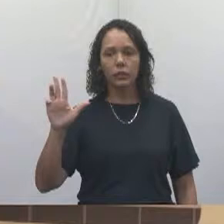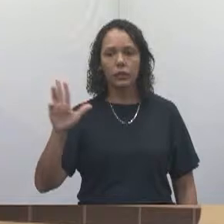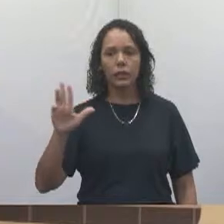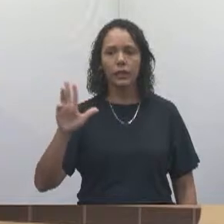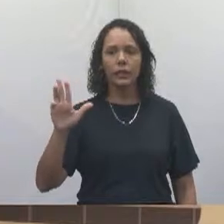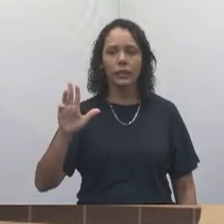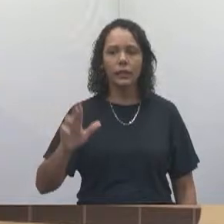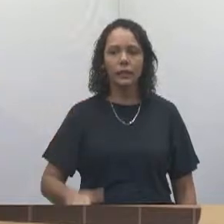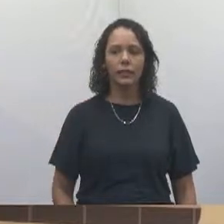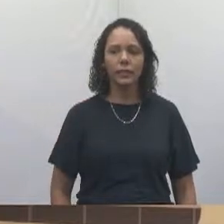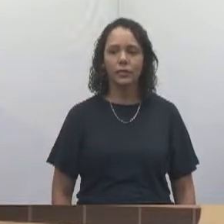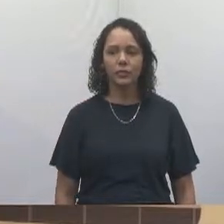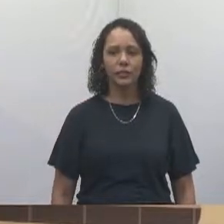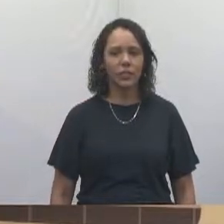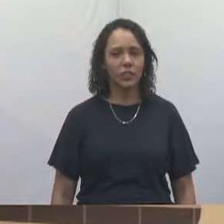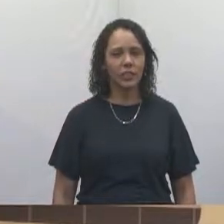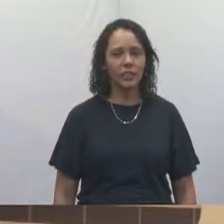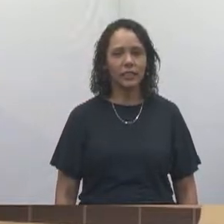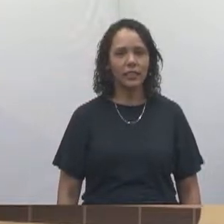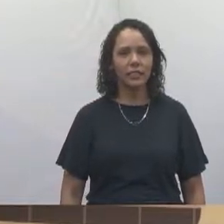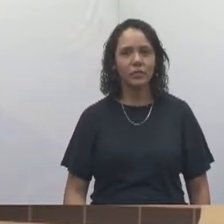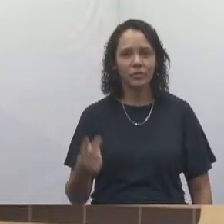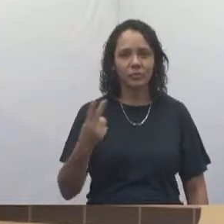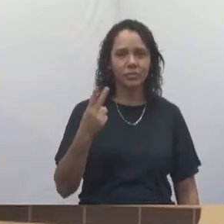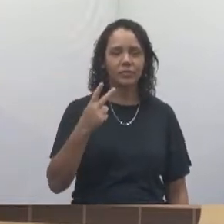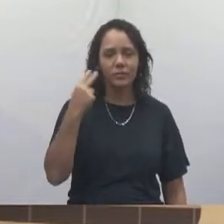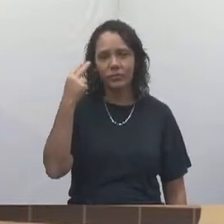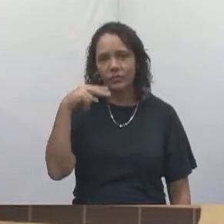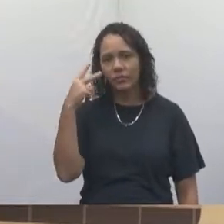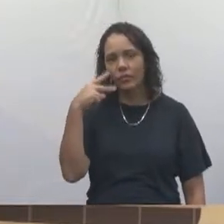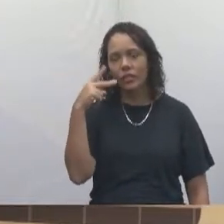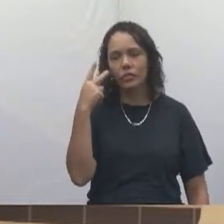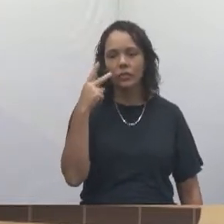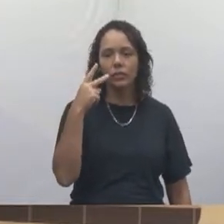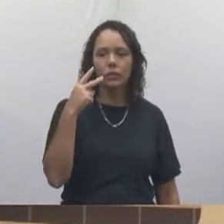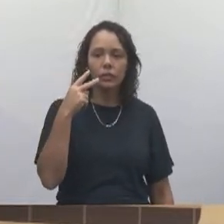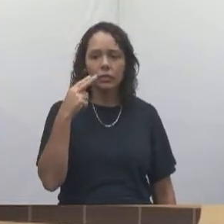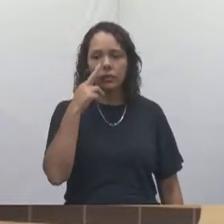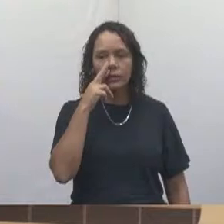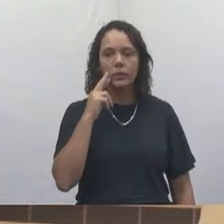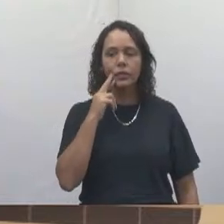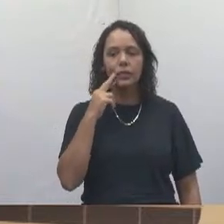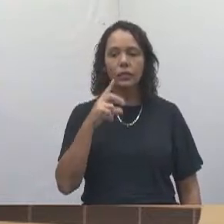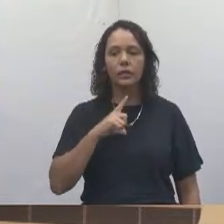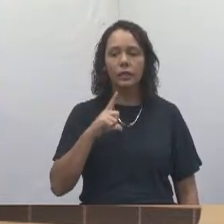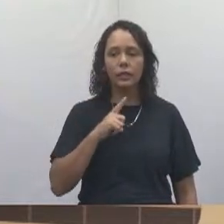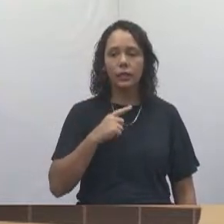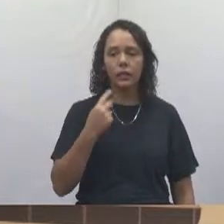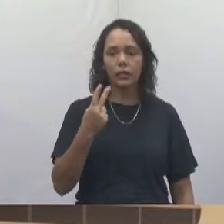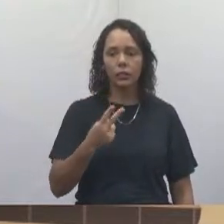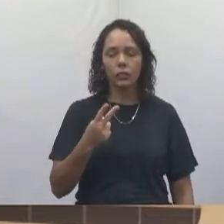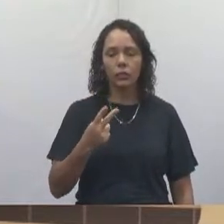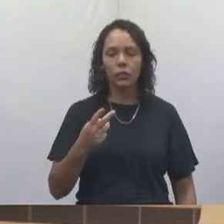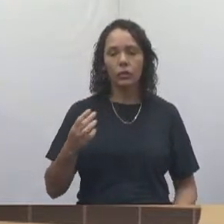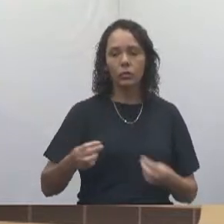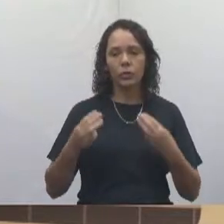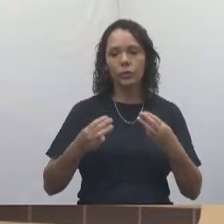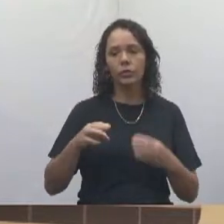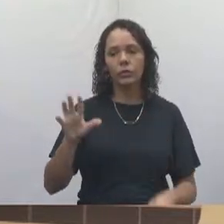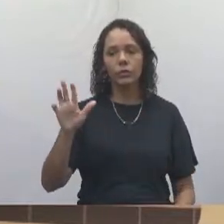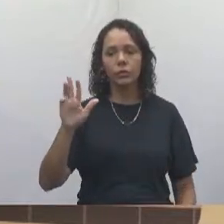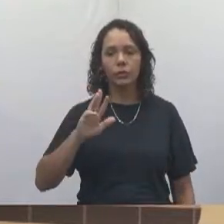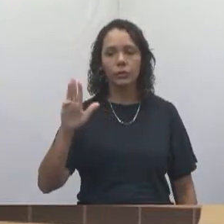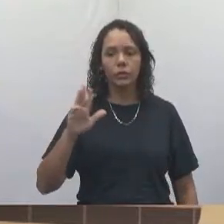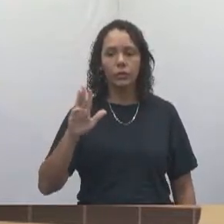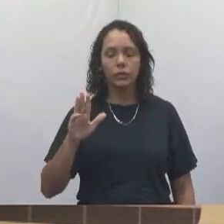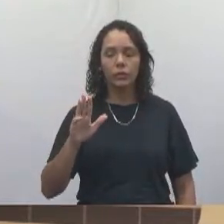ter os 2 vereadores, pastor Rogério Timóteo e Hernani, que tem 2 ministros no governo Lula. E aqui nós temos a felicidade de, à exceção